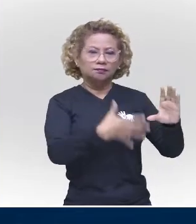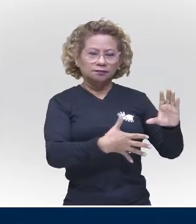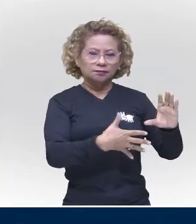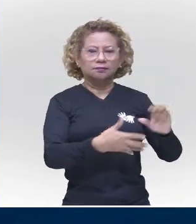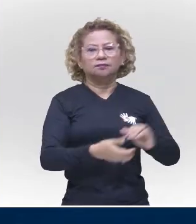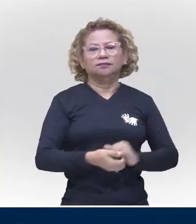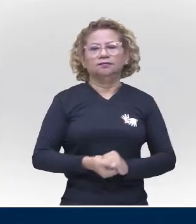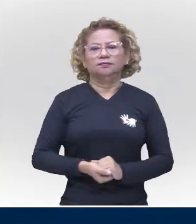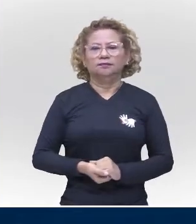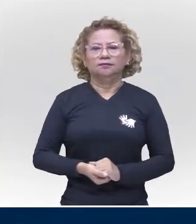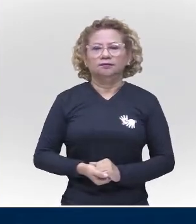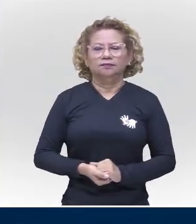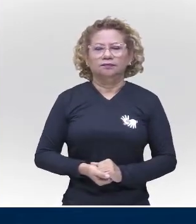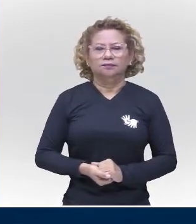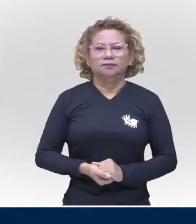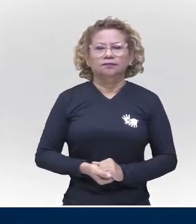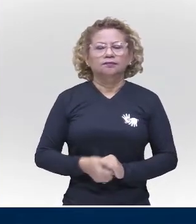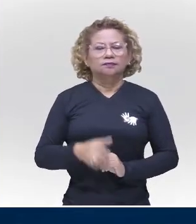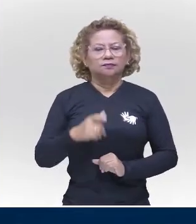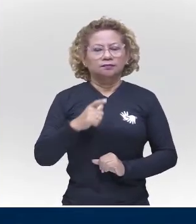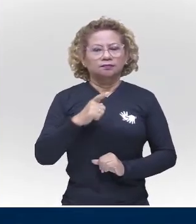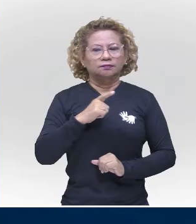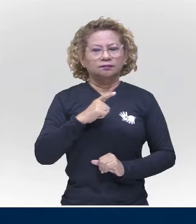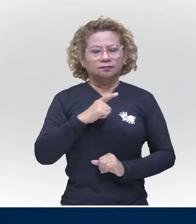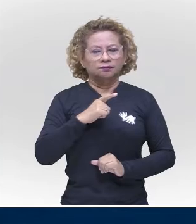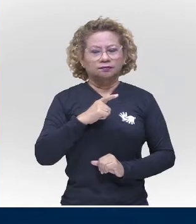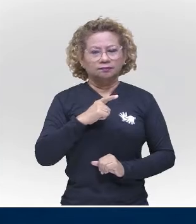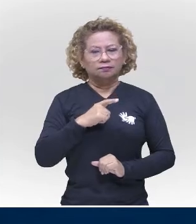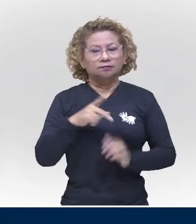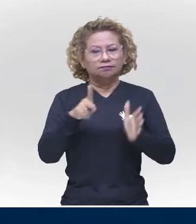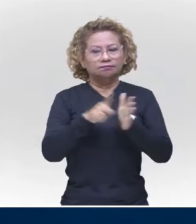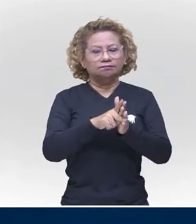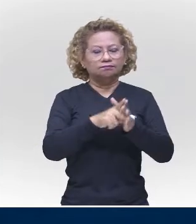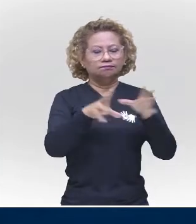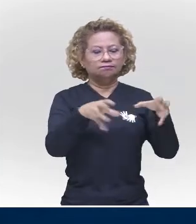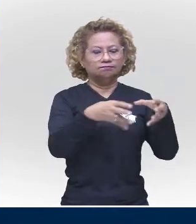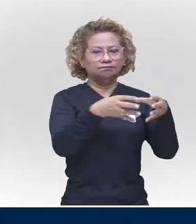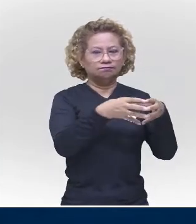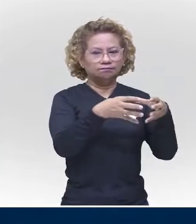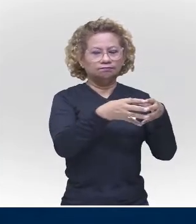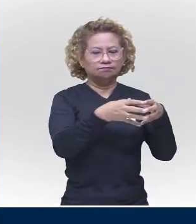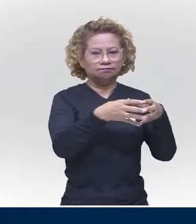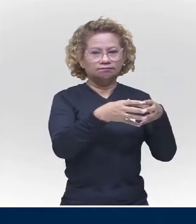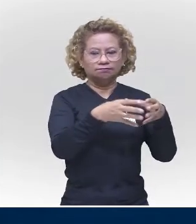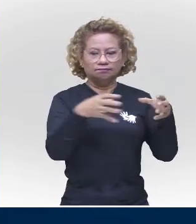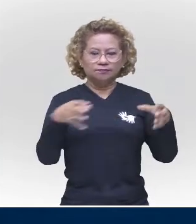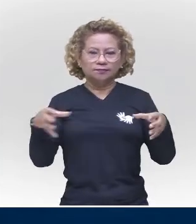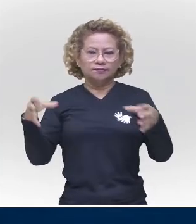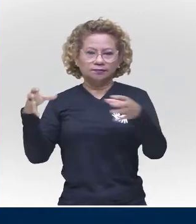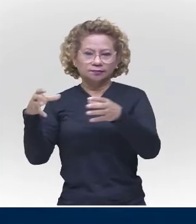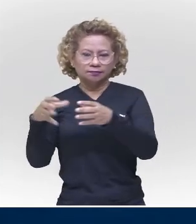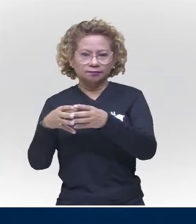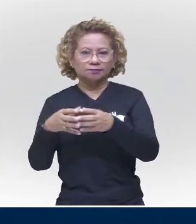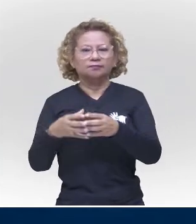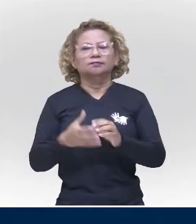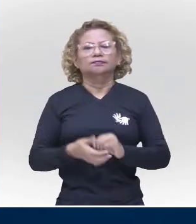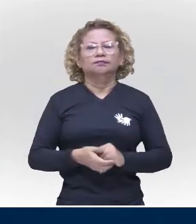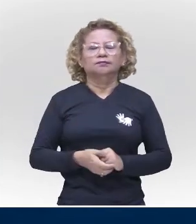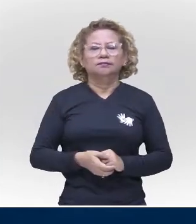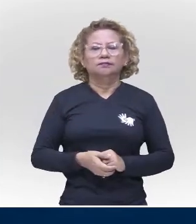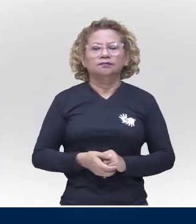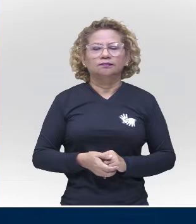equipe, caracterizado pela disputa entre dois times e todos eles vão possuir